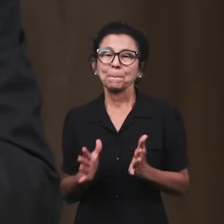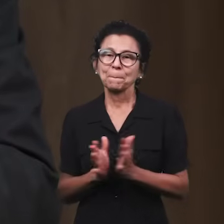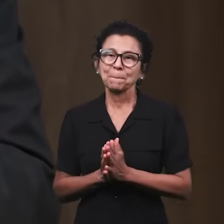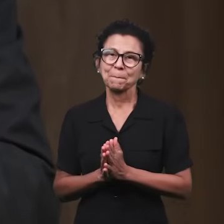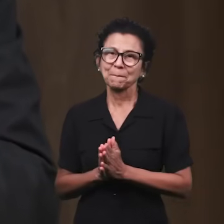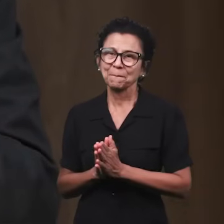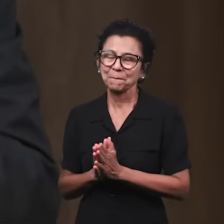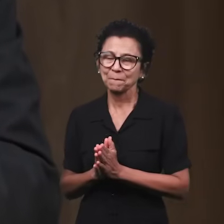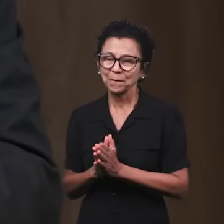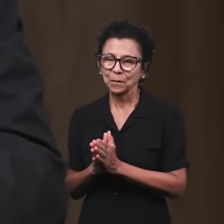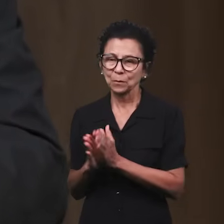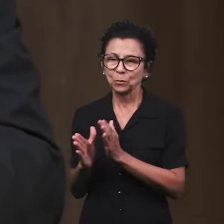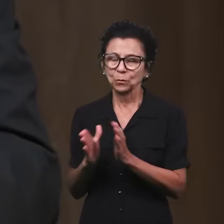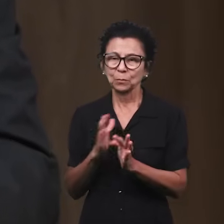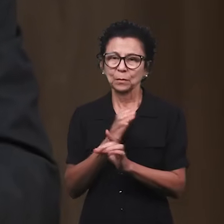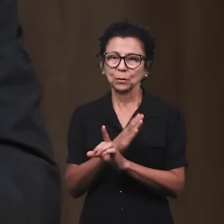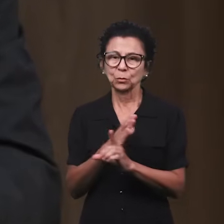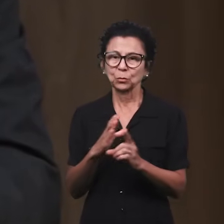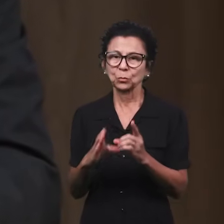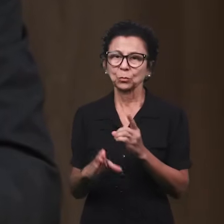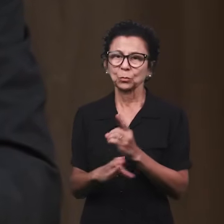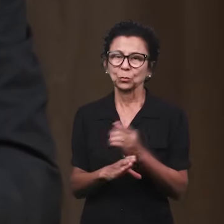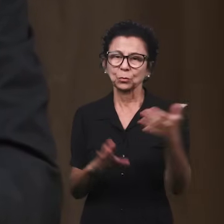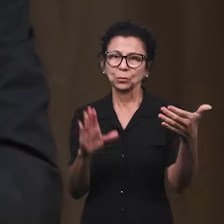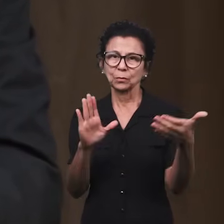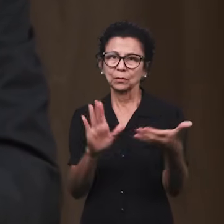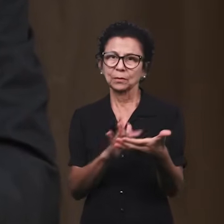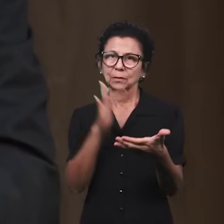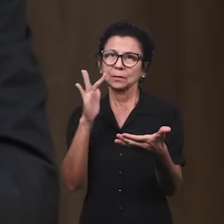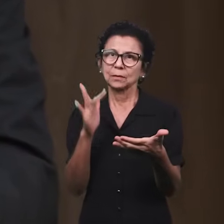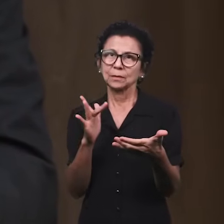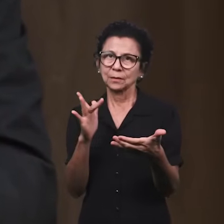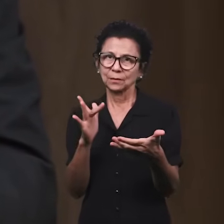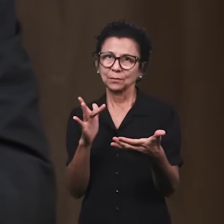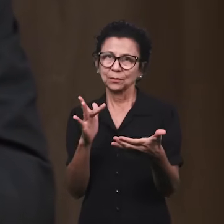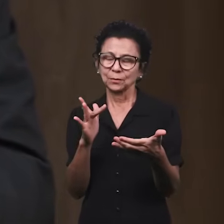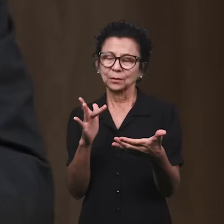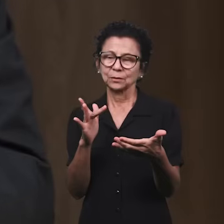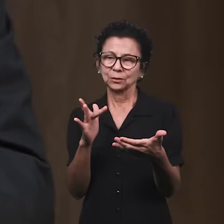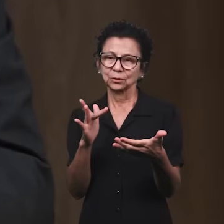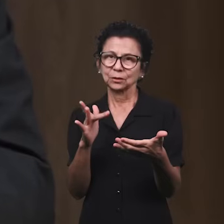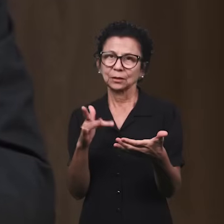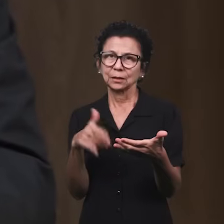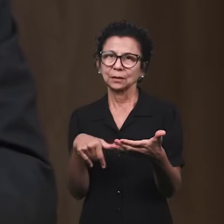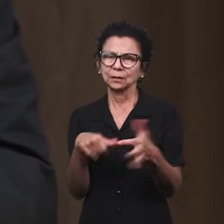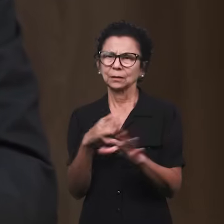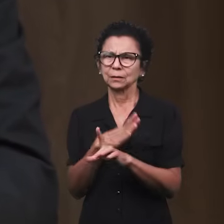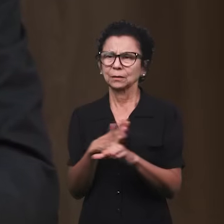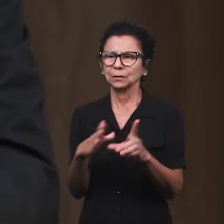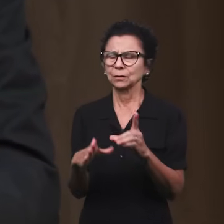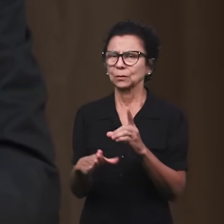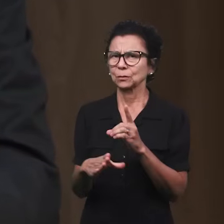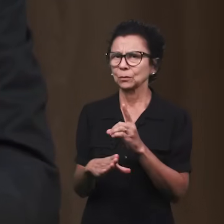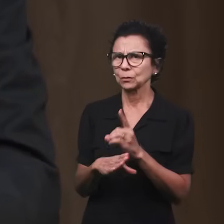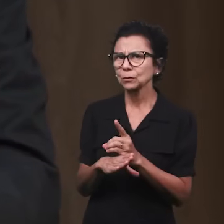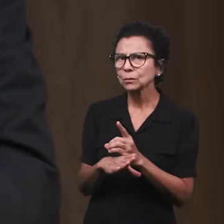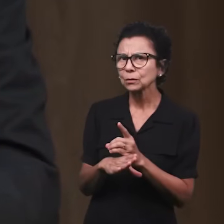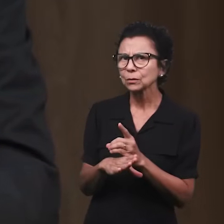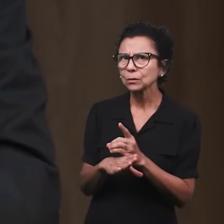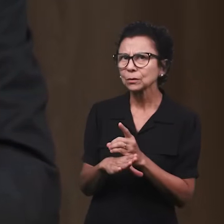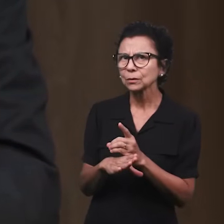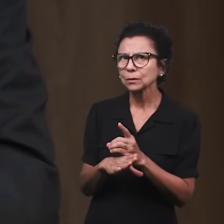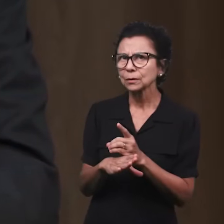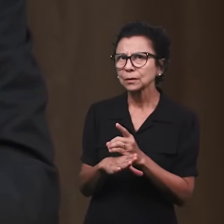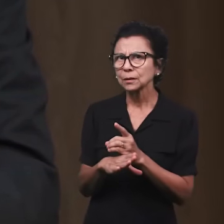o smartphone, o celular, como chame. E nós estamos diante de um grande desafio, de nos adaptar a